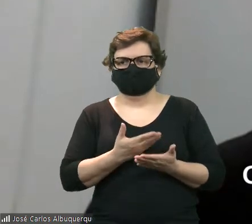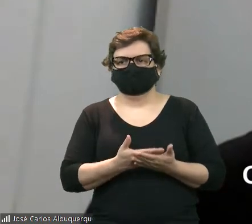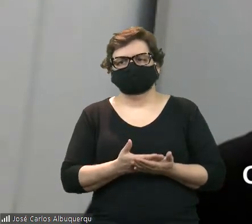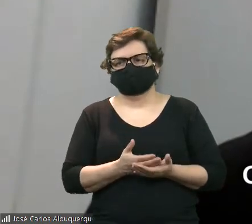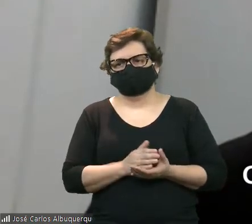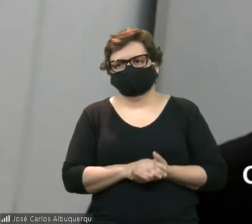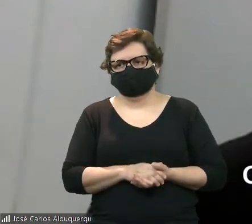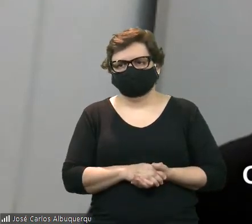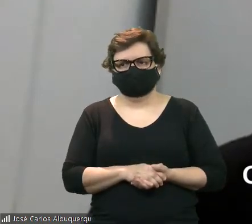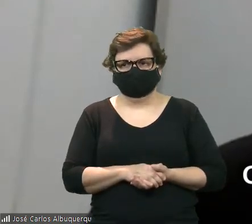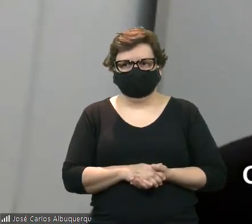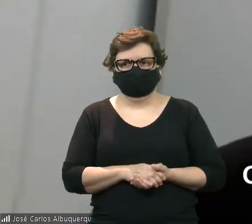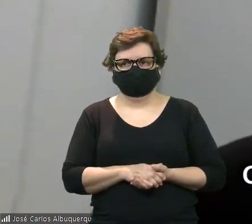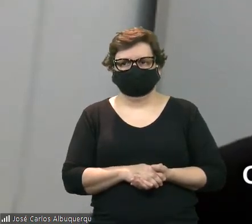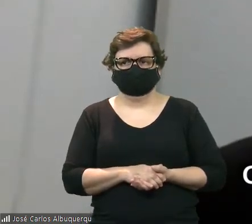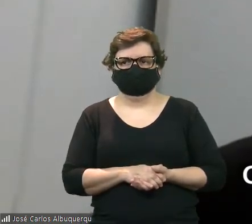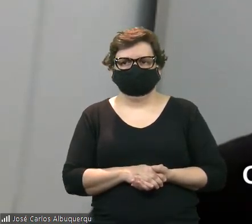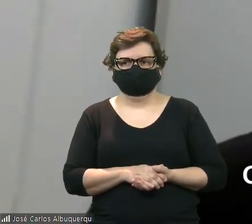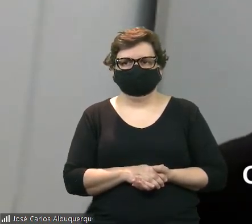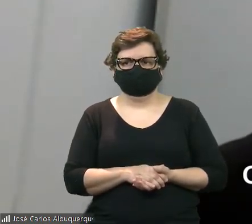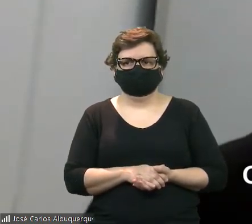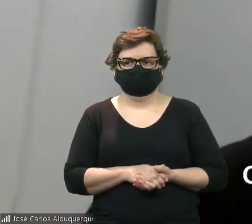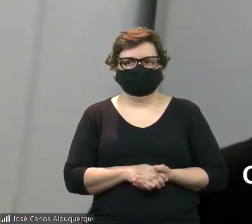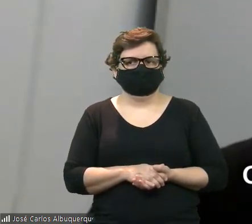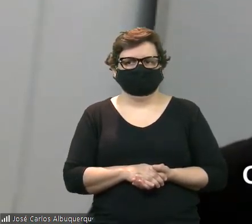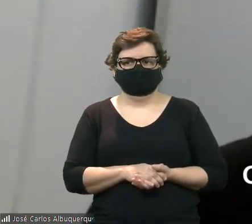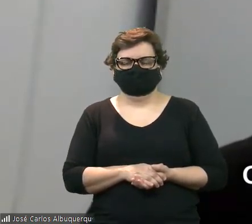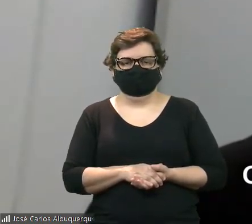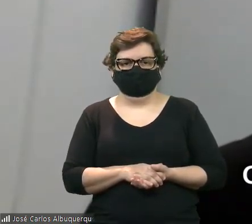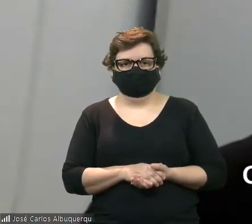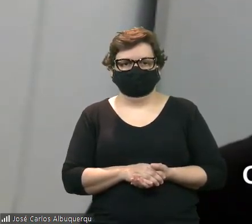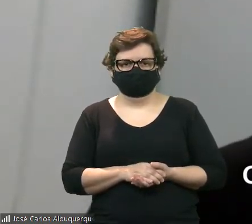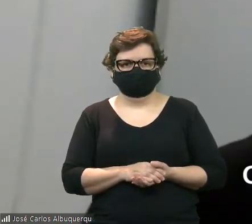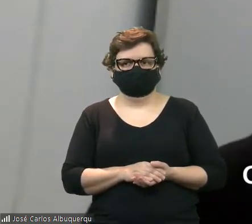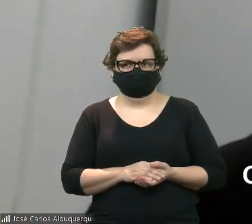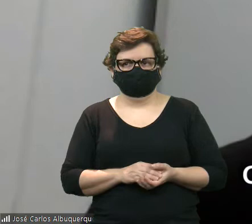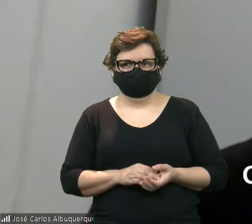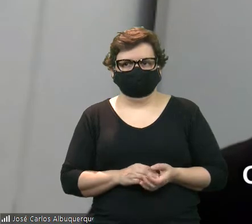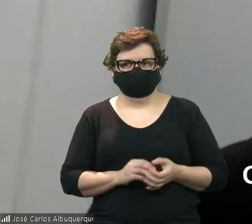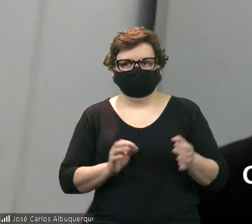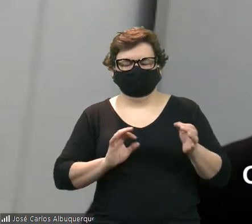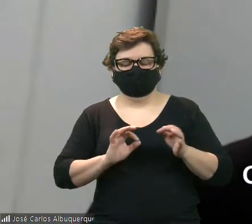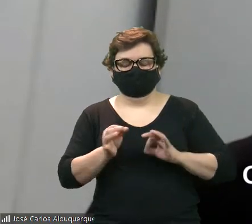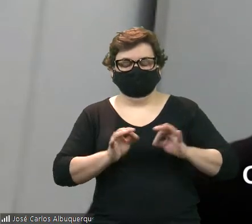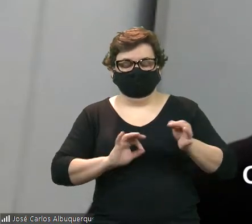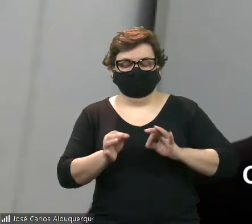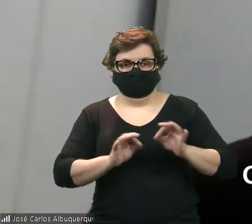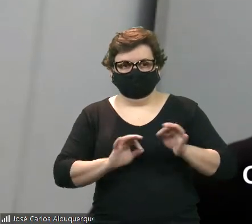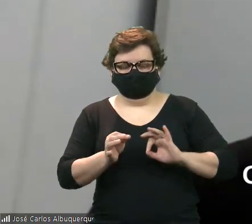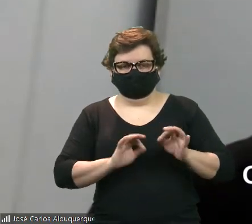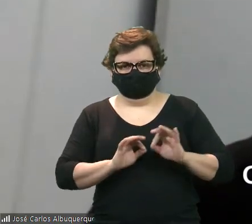subordinação à Fazenda em tudo que for arrecadação, controle e suporte.